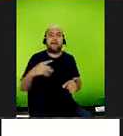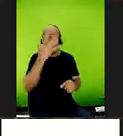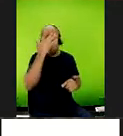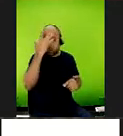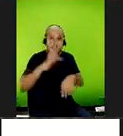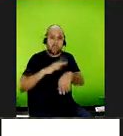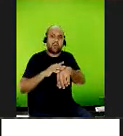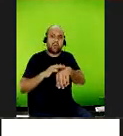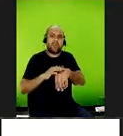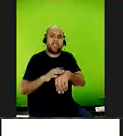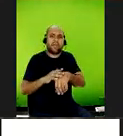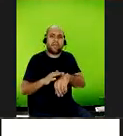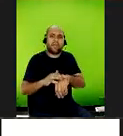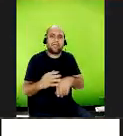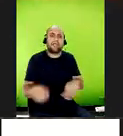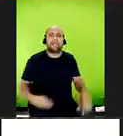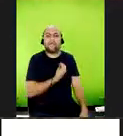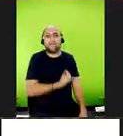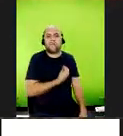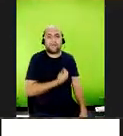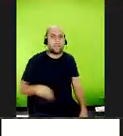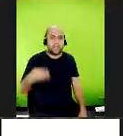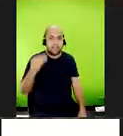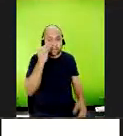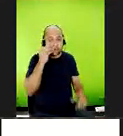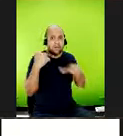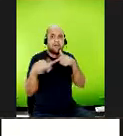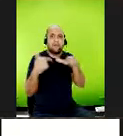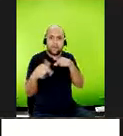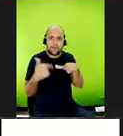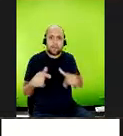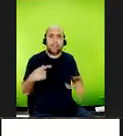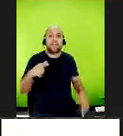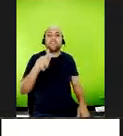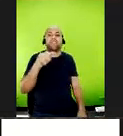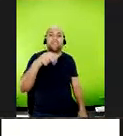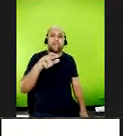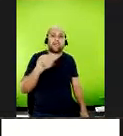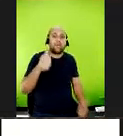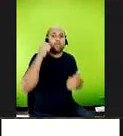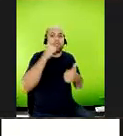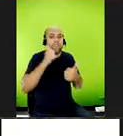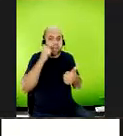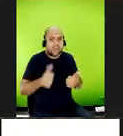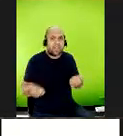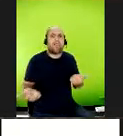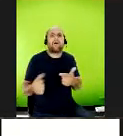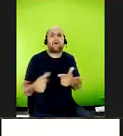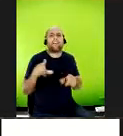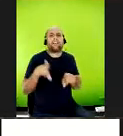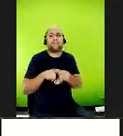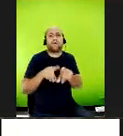têm que conviver e tentando mercado de trabalho temos a questão de gênero temos de mulher também temos questões sociais